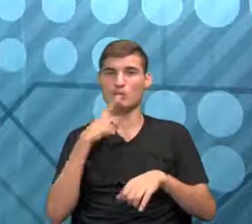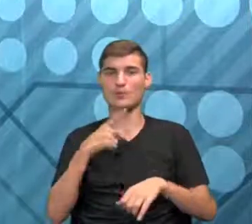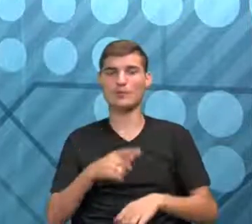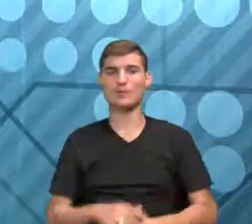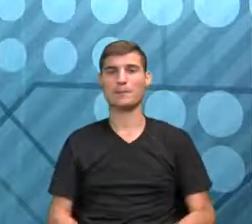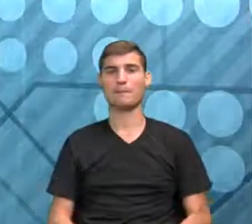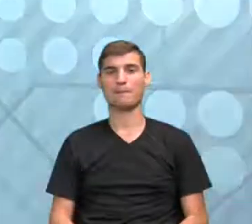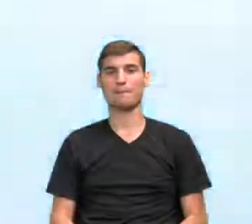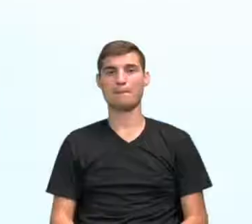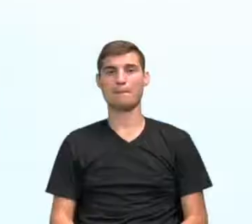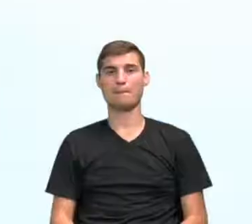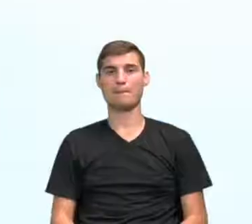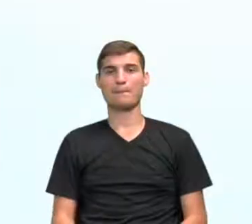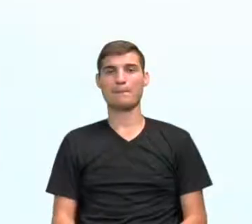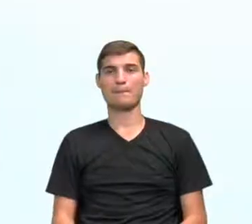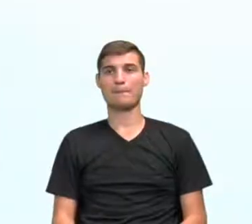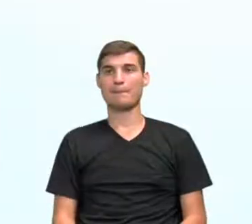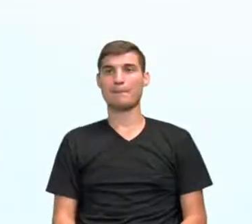dúvidas.